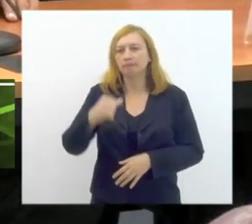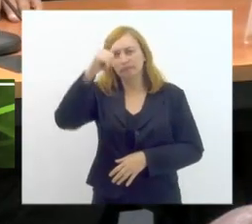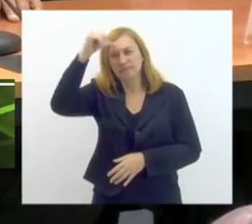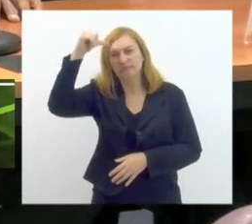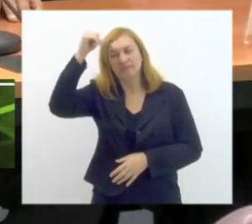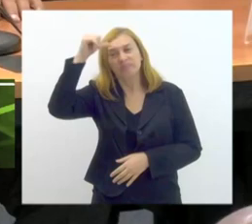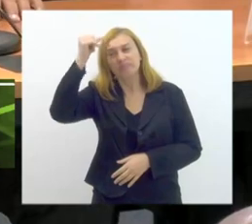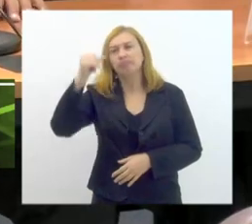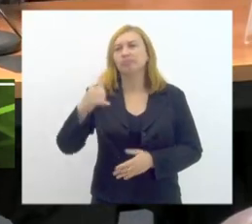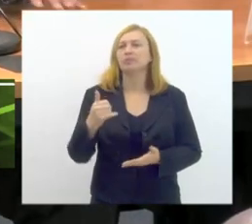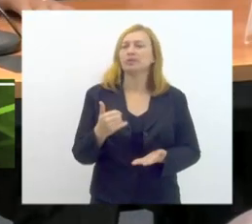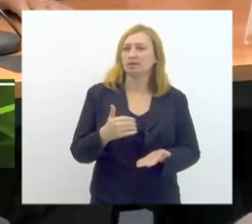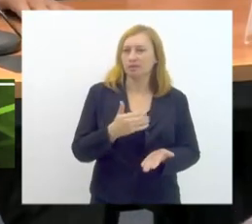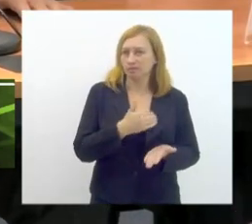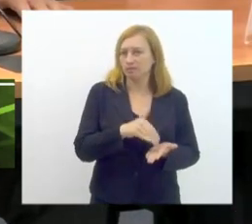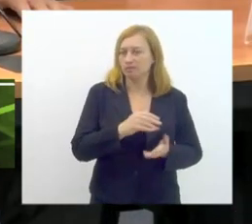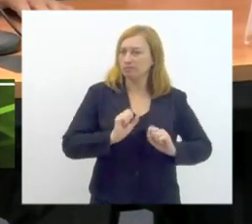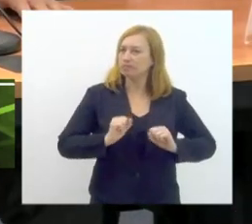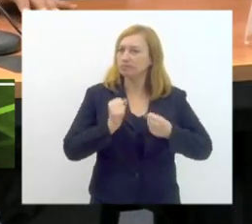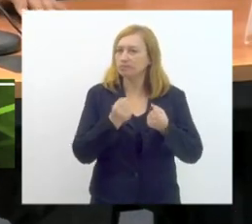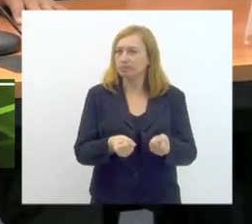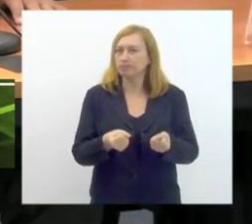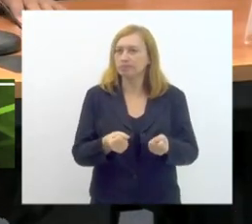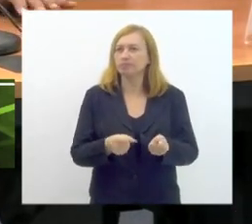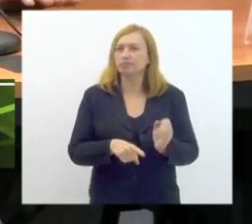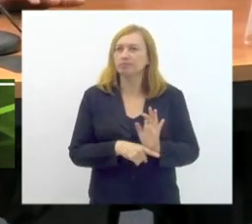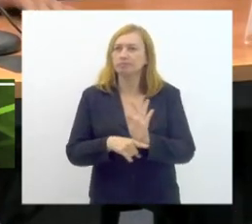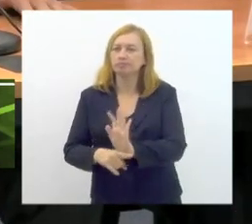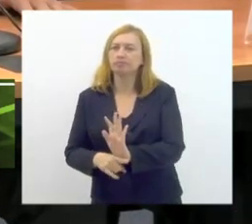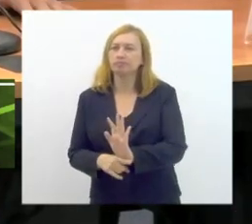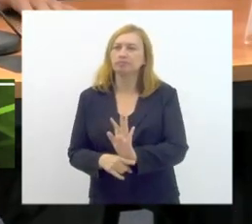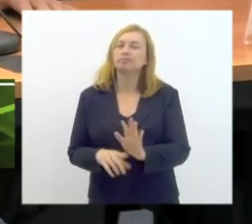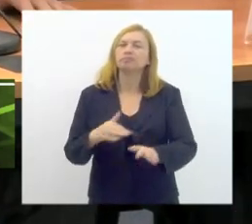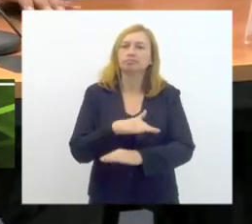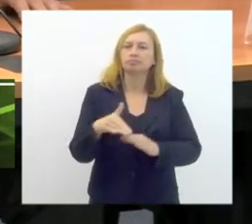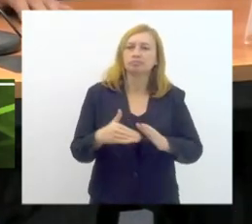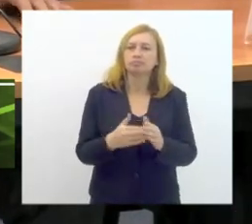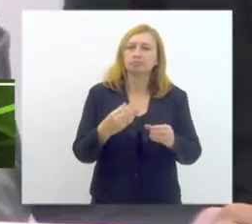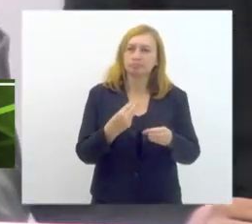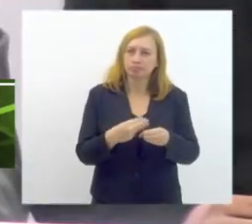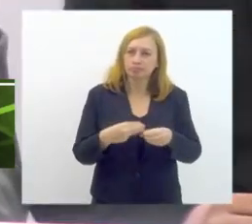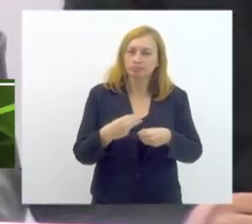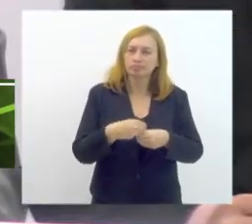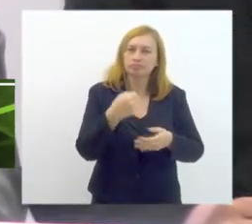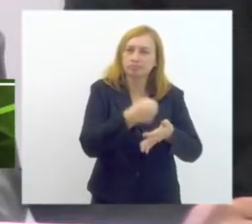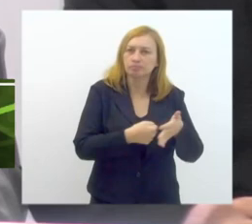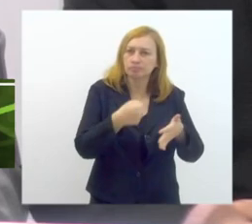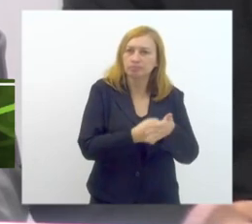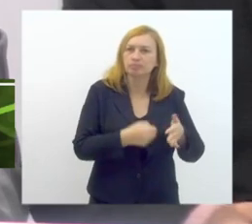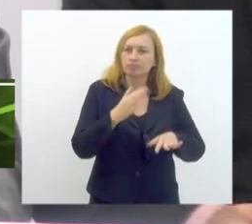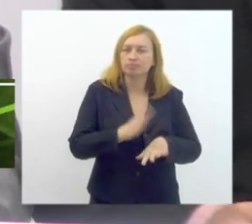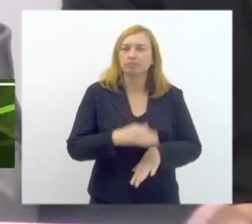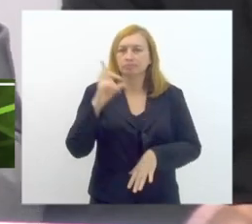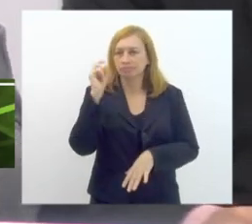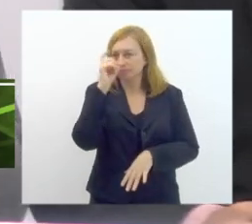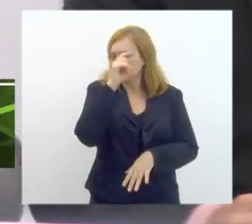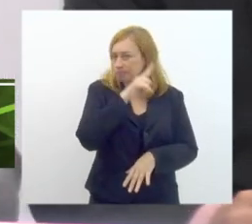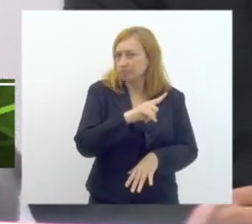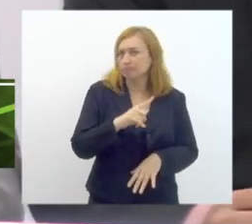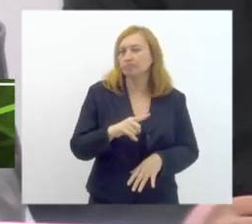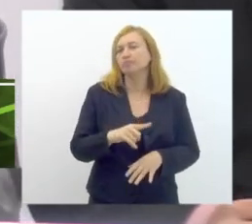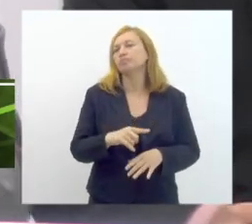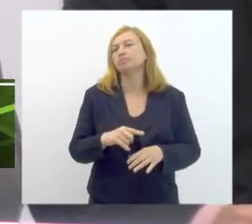O secretário não tem medido esforço para ajudar, sobretudo, os municípios que lutam com mais dificuldade. Tem